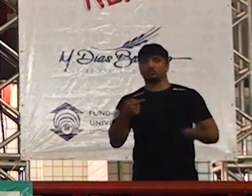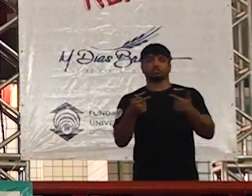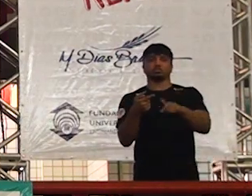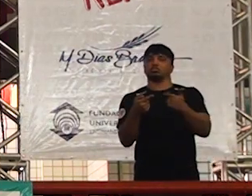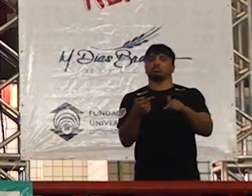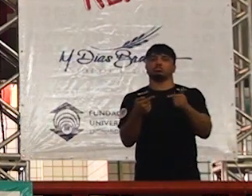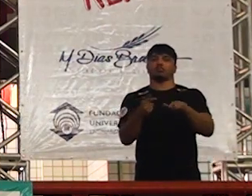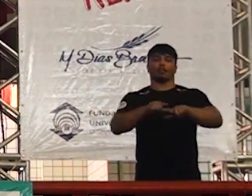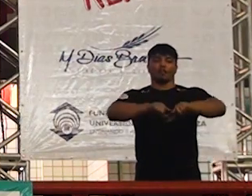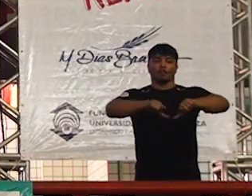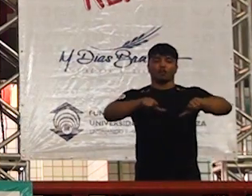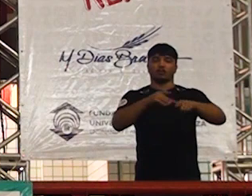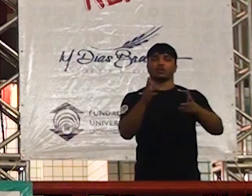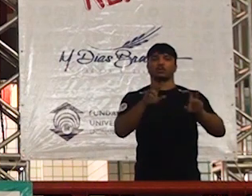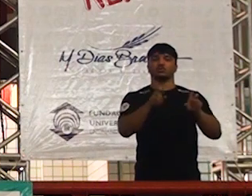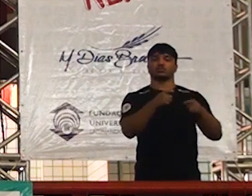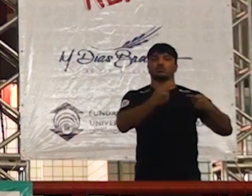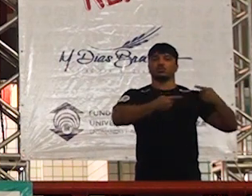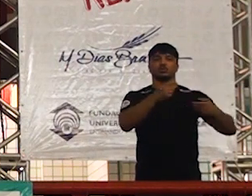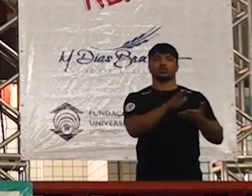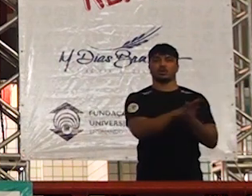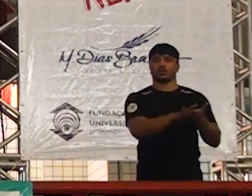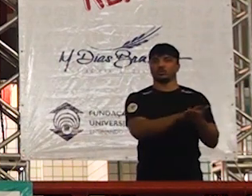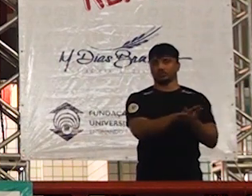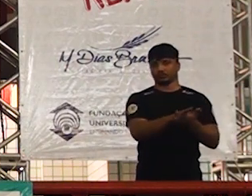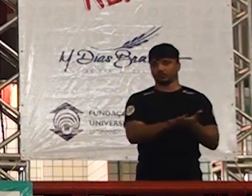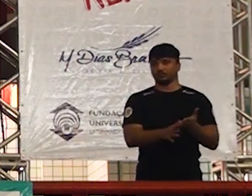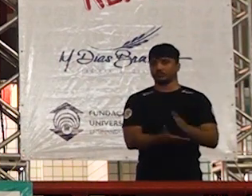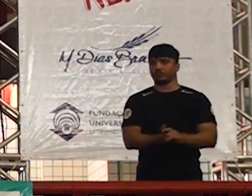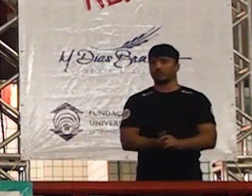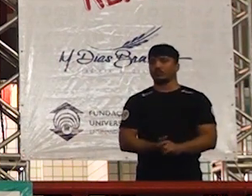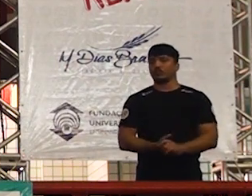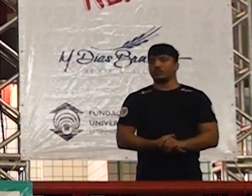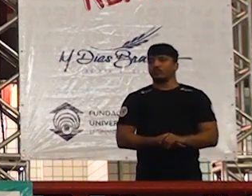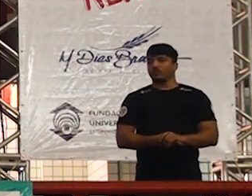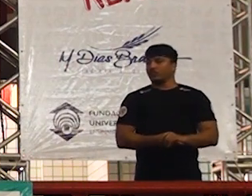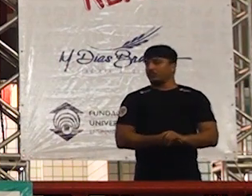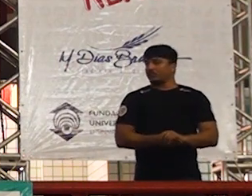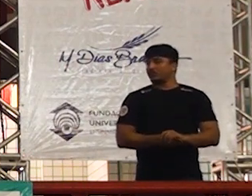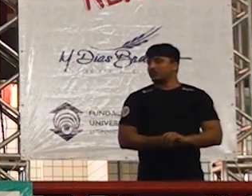teve mais não. Teve mais tema político não, viu? Faz medo.